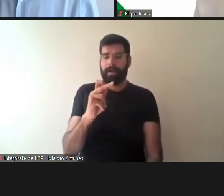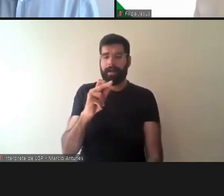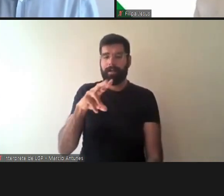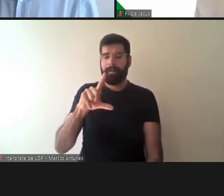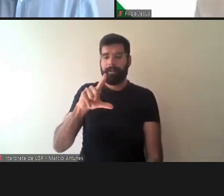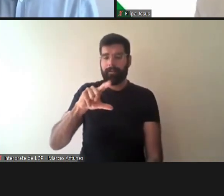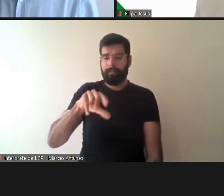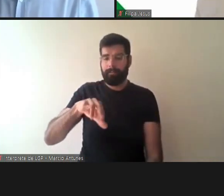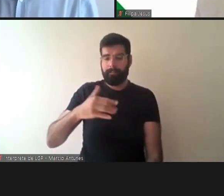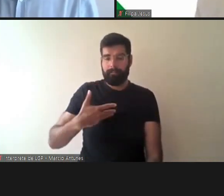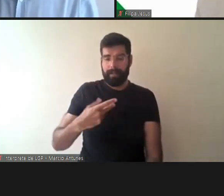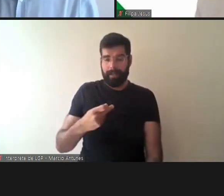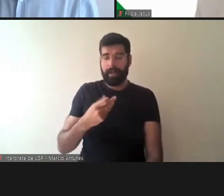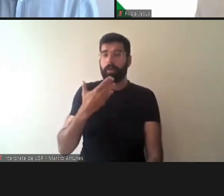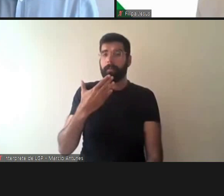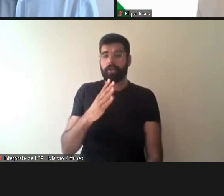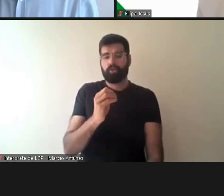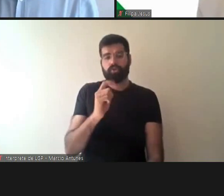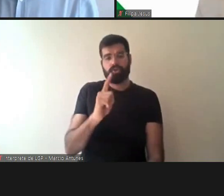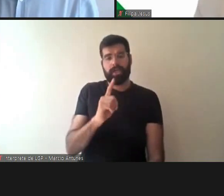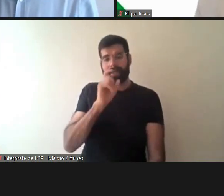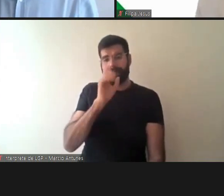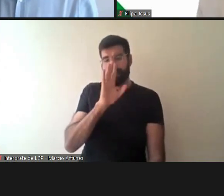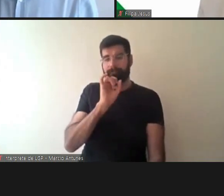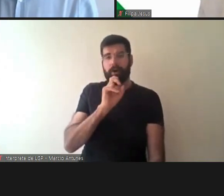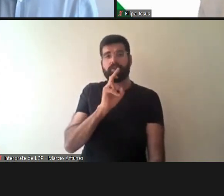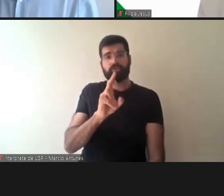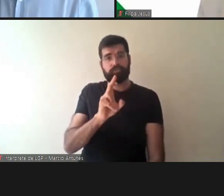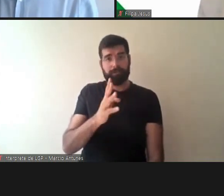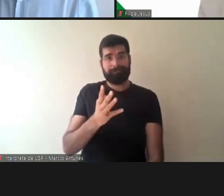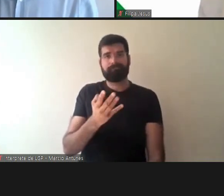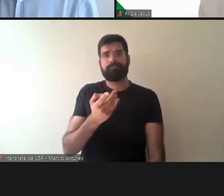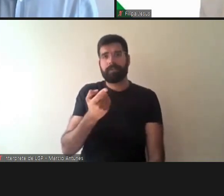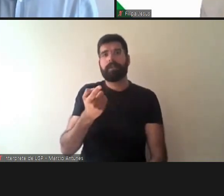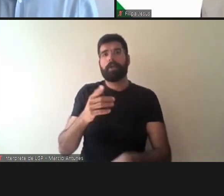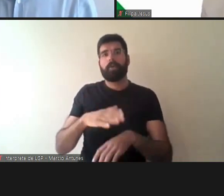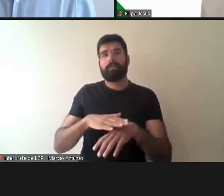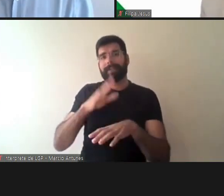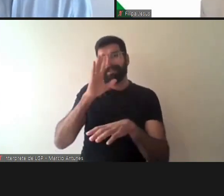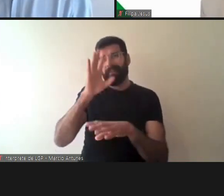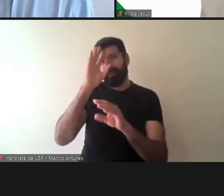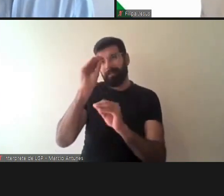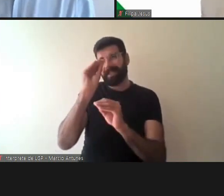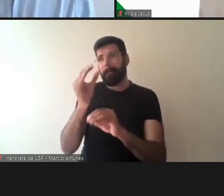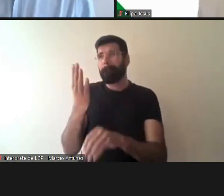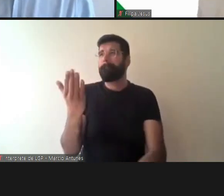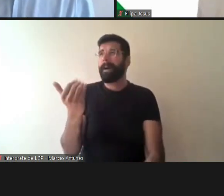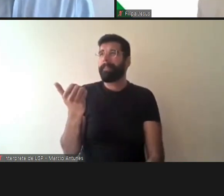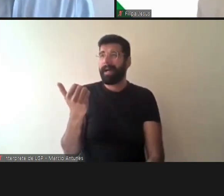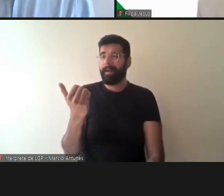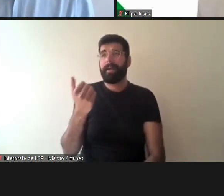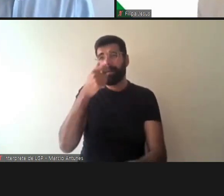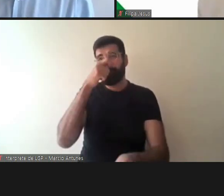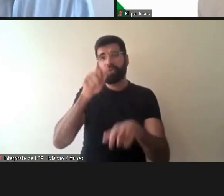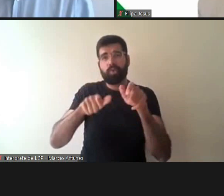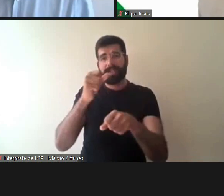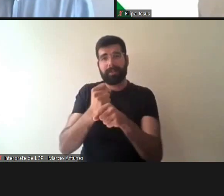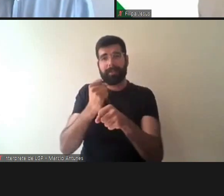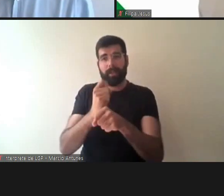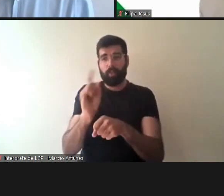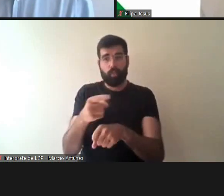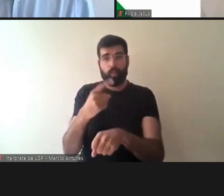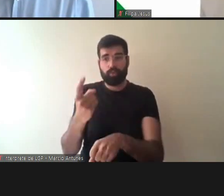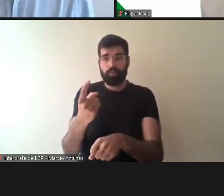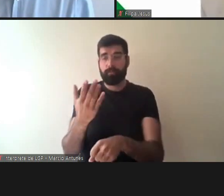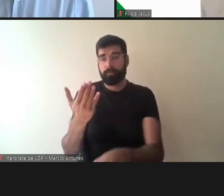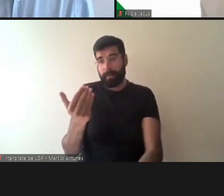José se poderia responder. Na ausência de formação suficiente para todos os trabalhadores, apesar